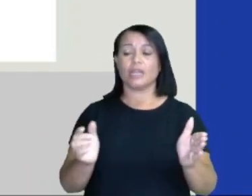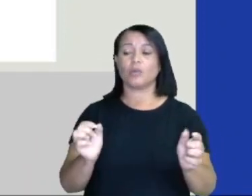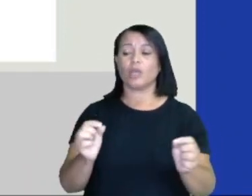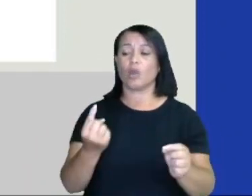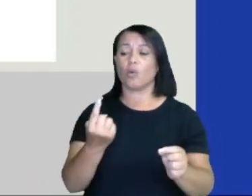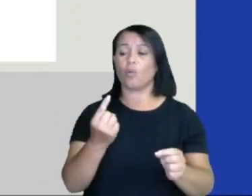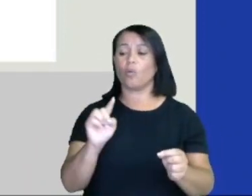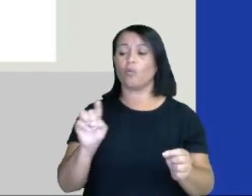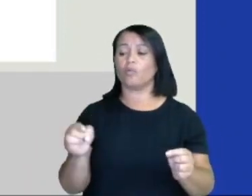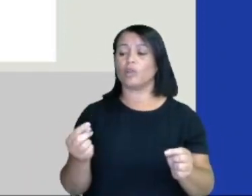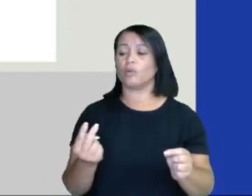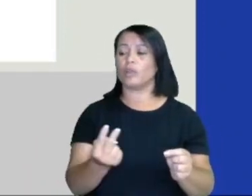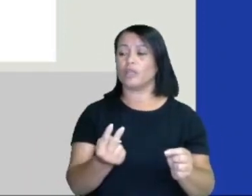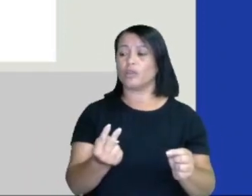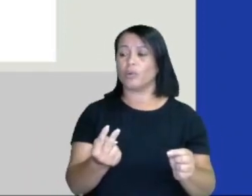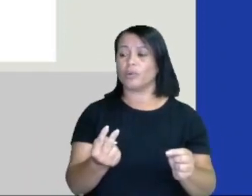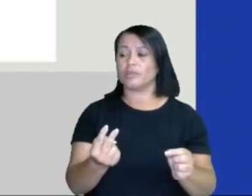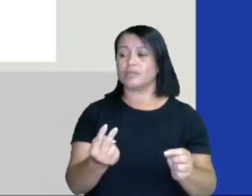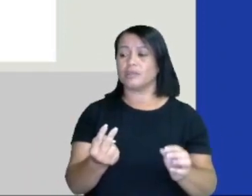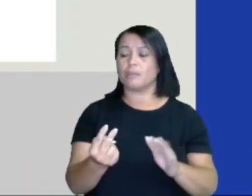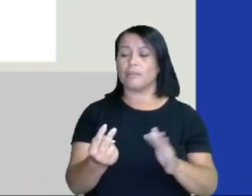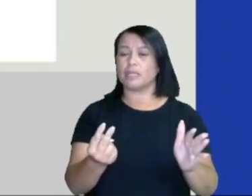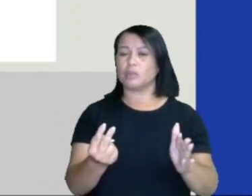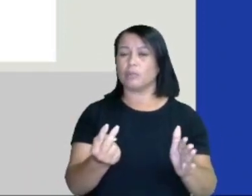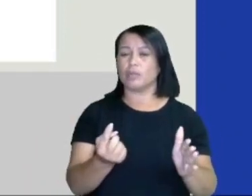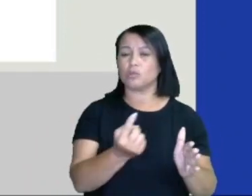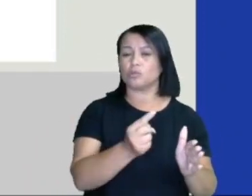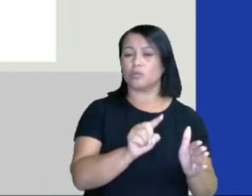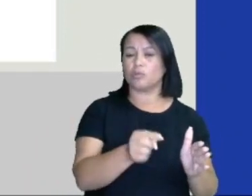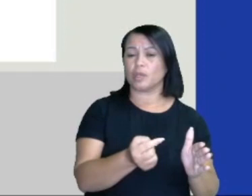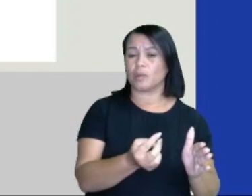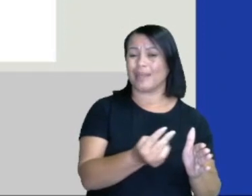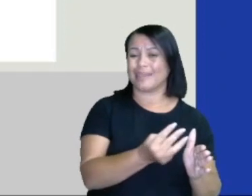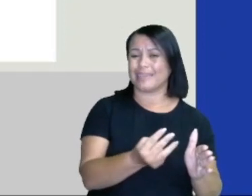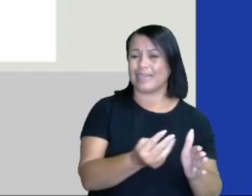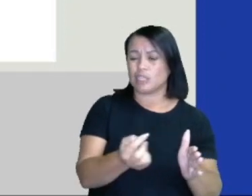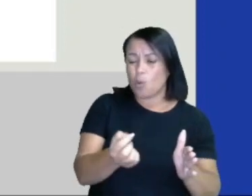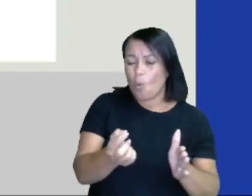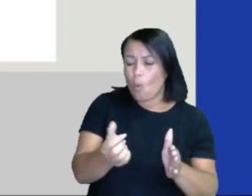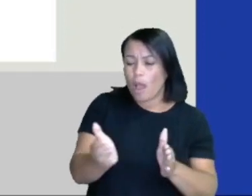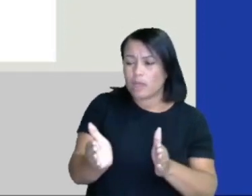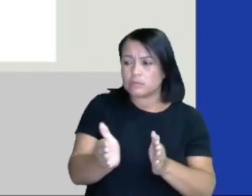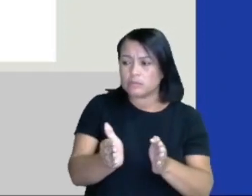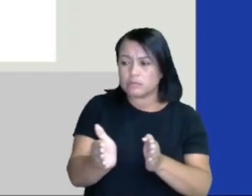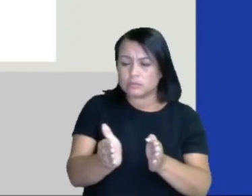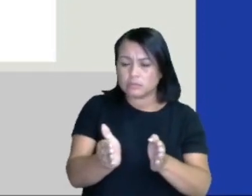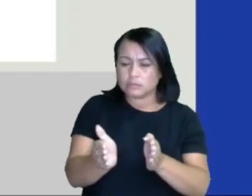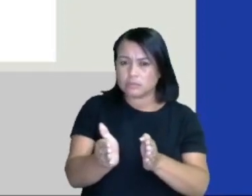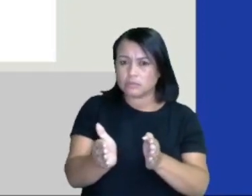1,2 chegando perto a 1,3 vai ficar aqui, ó.